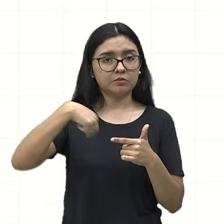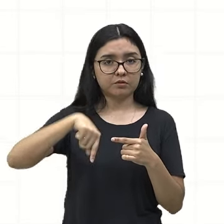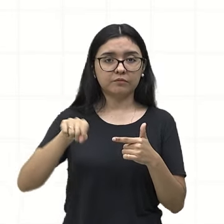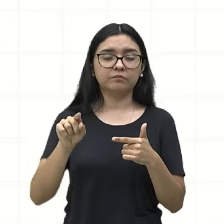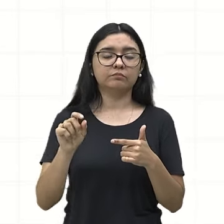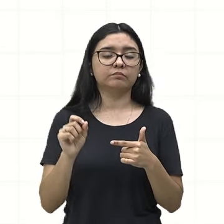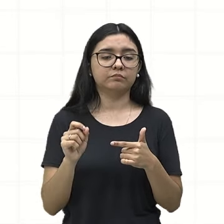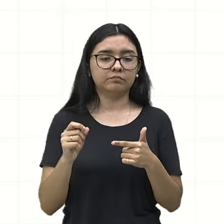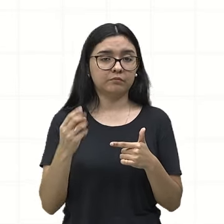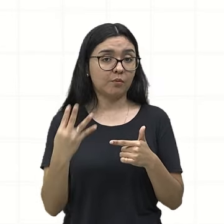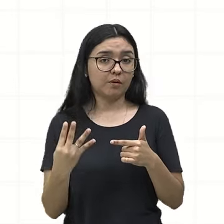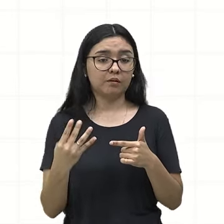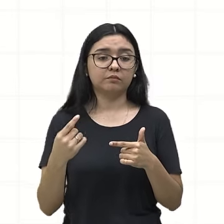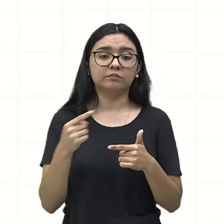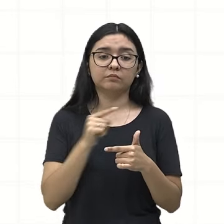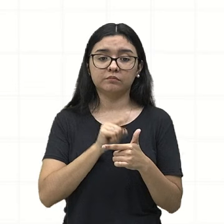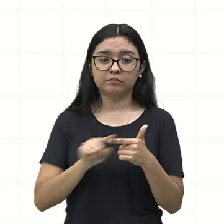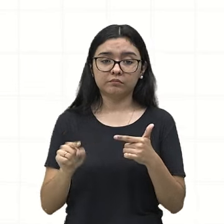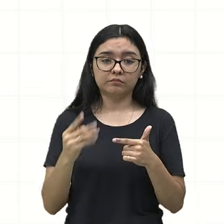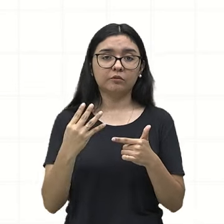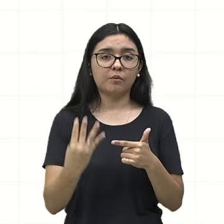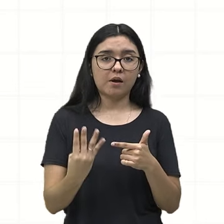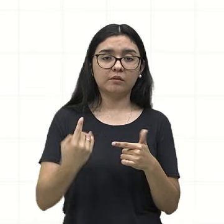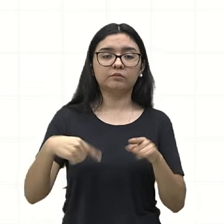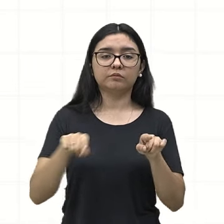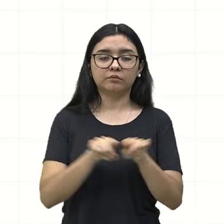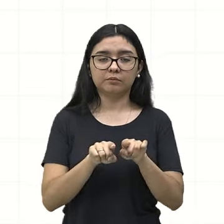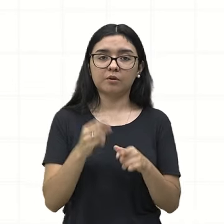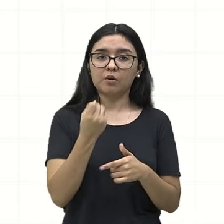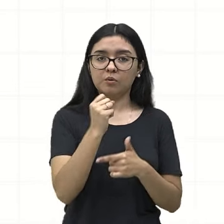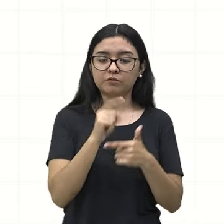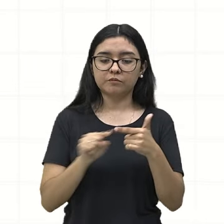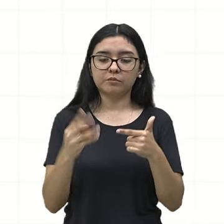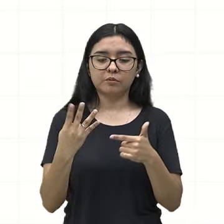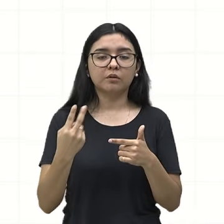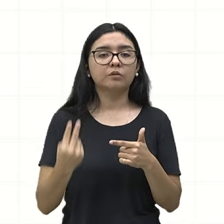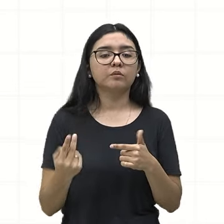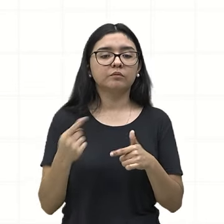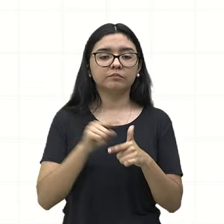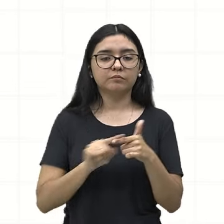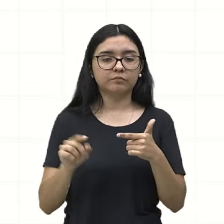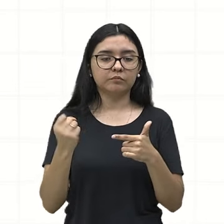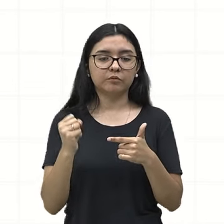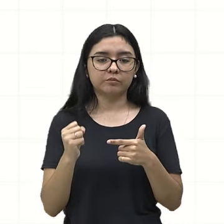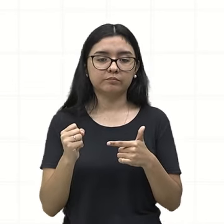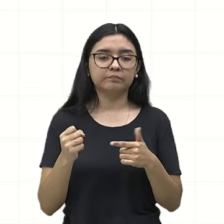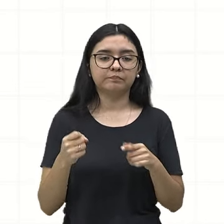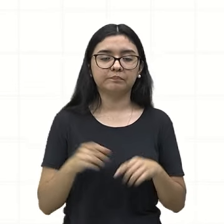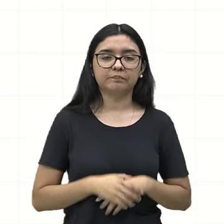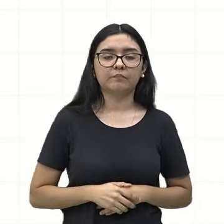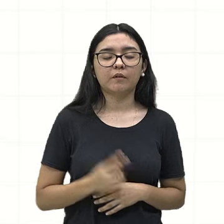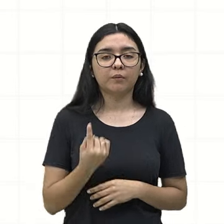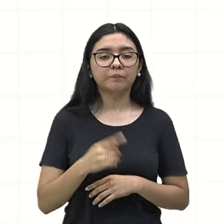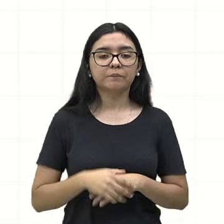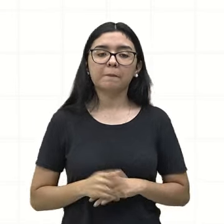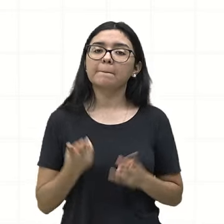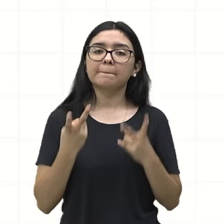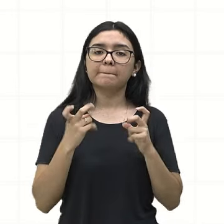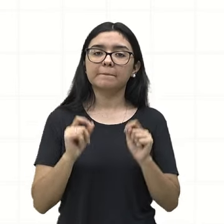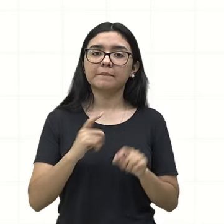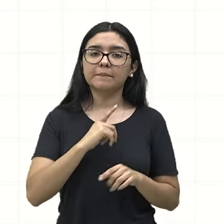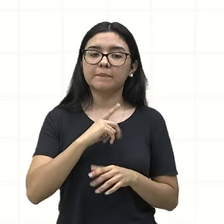por 2 dá 4. Por 4, 8 por 4 é 2. E por 8, porque 8 dividido por 8 é 1. Perceba que nós